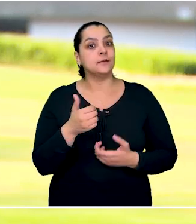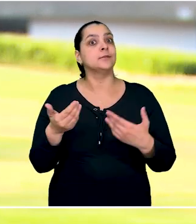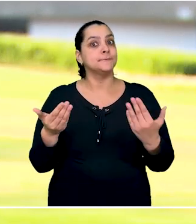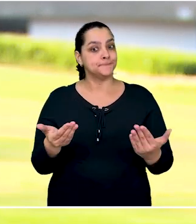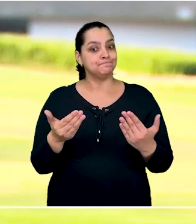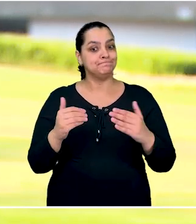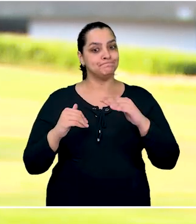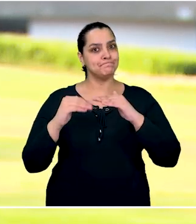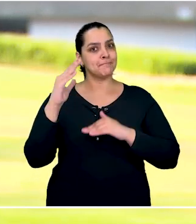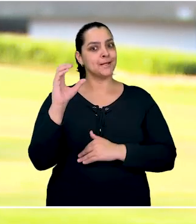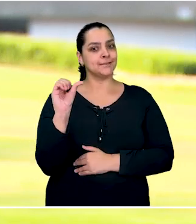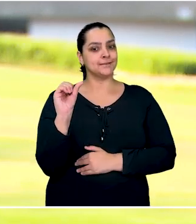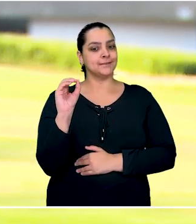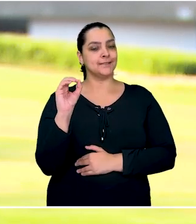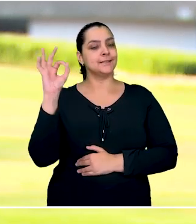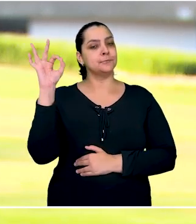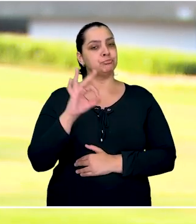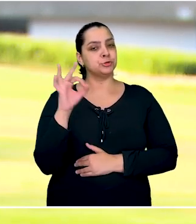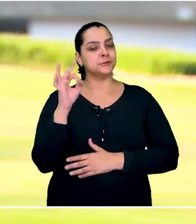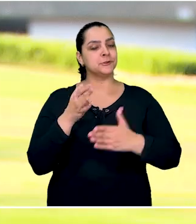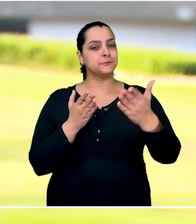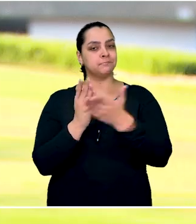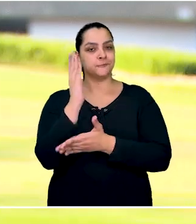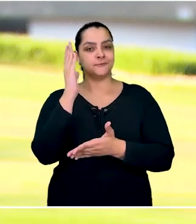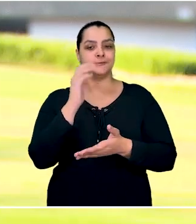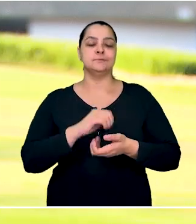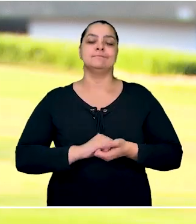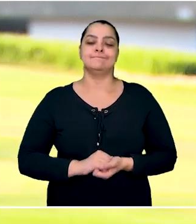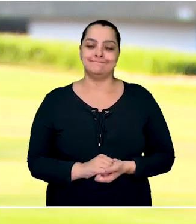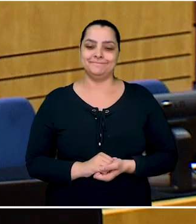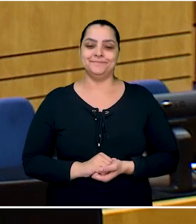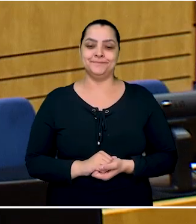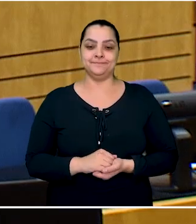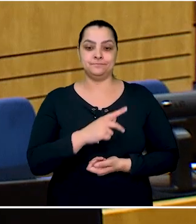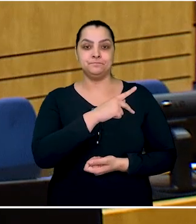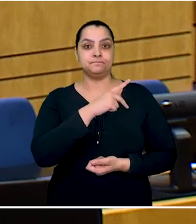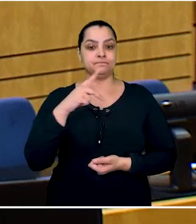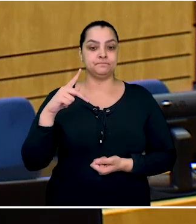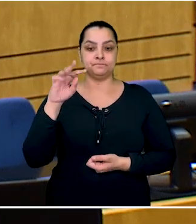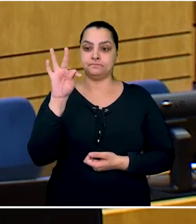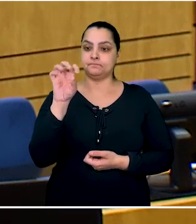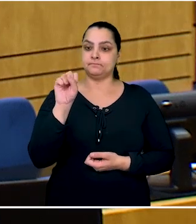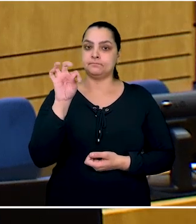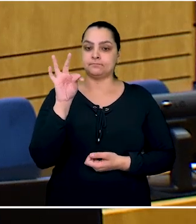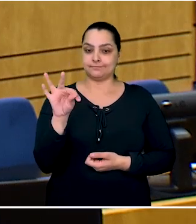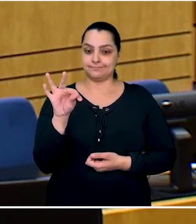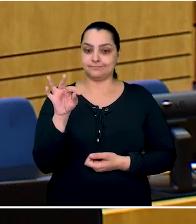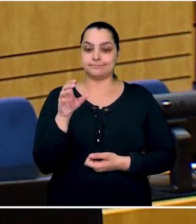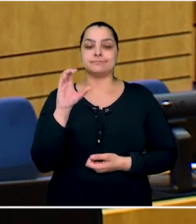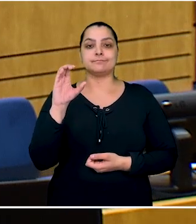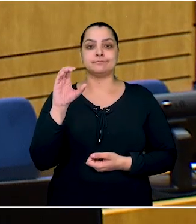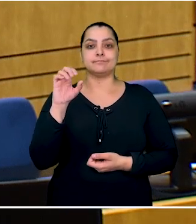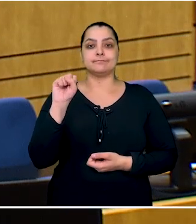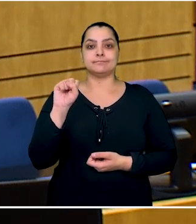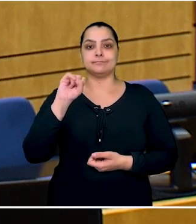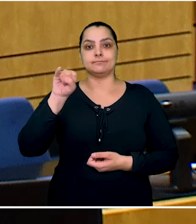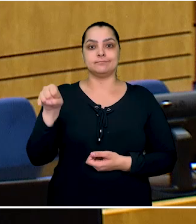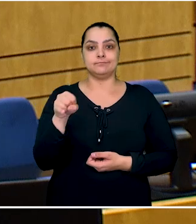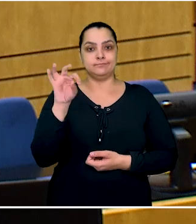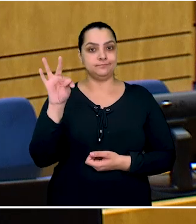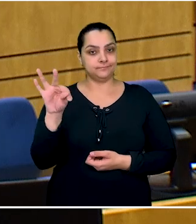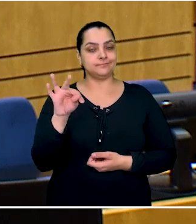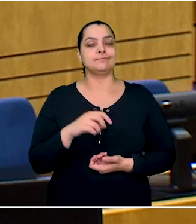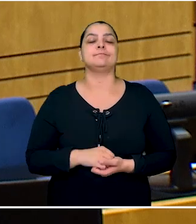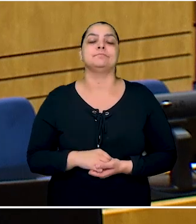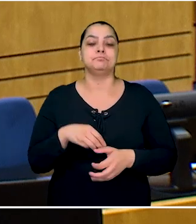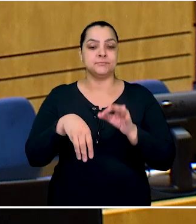que corresponde a mais de 60% das aprovações. Para o presidente do TST e do Conselho Superior da